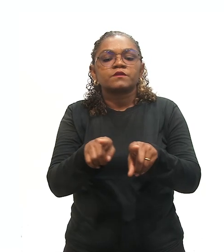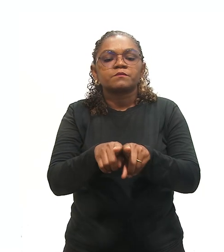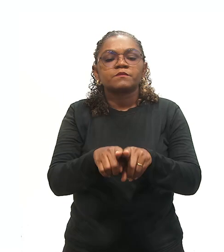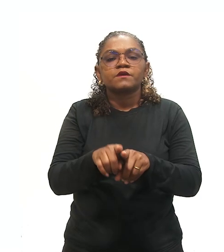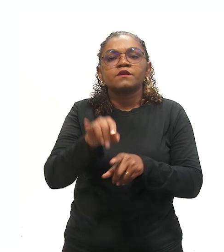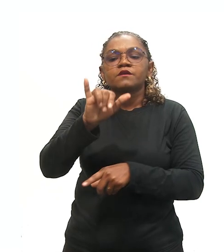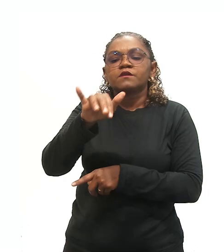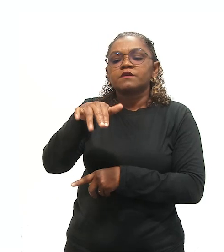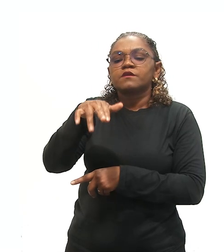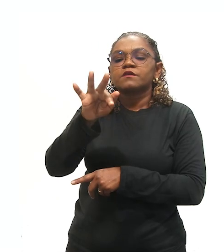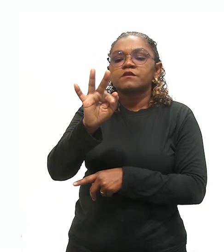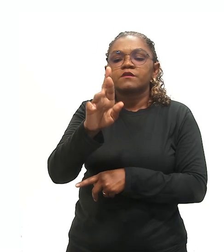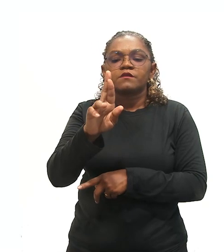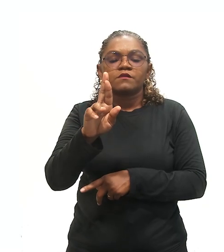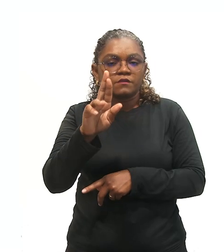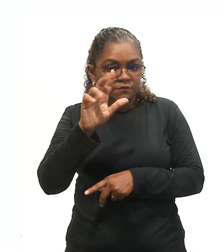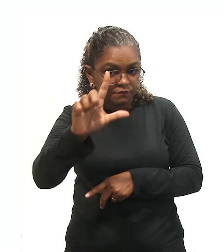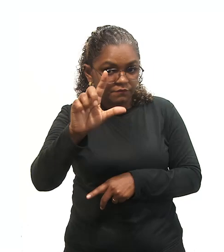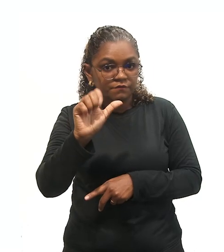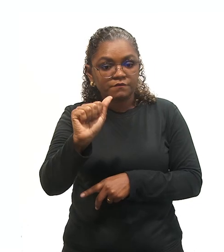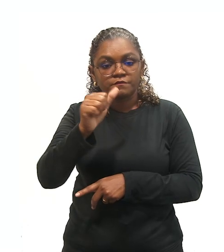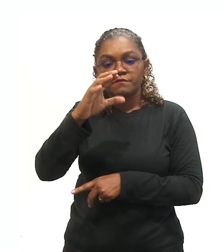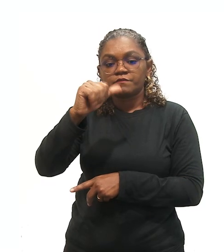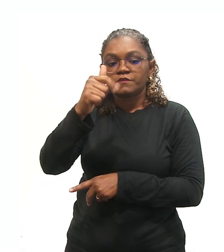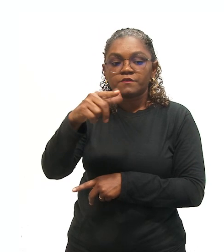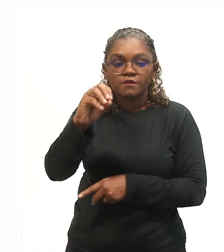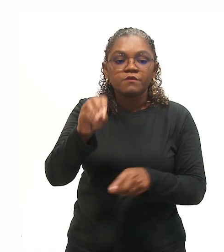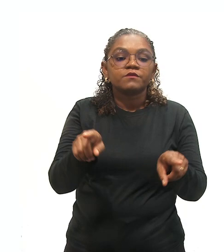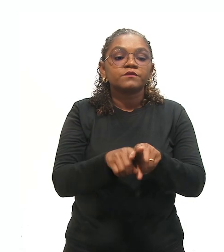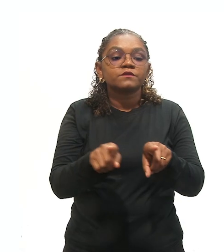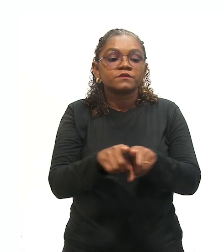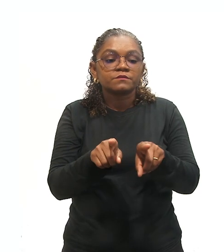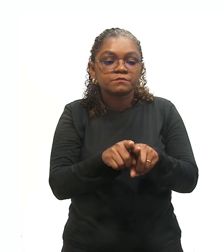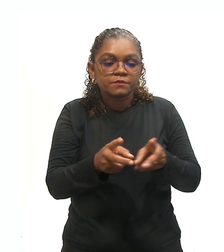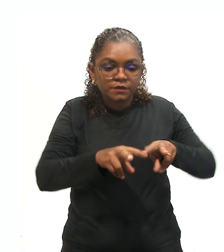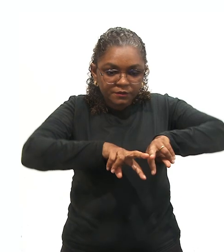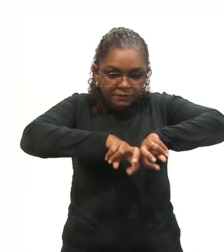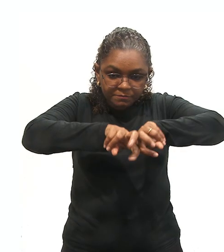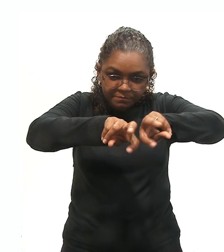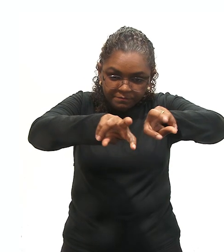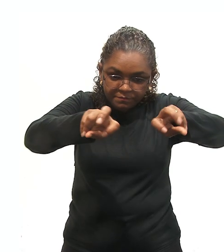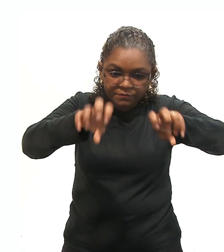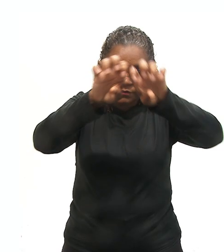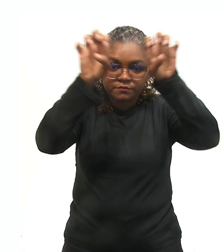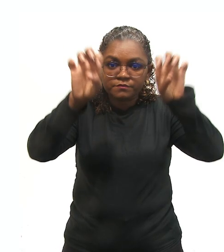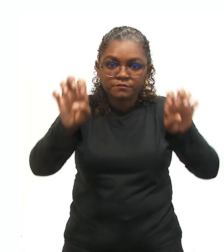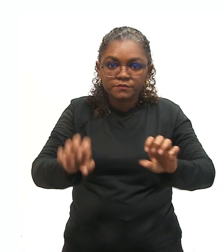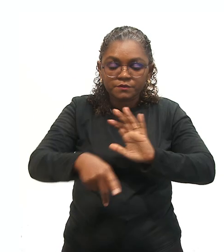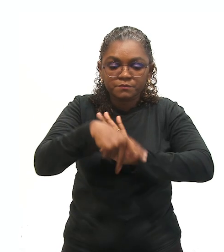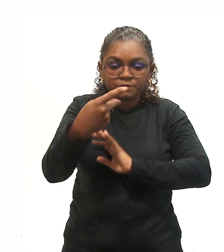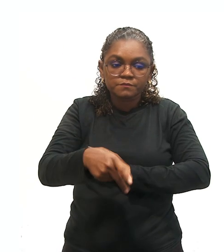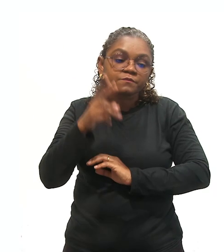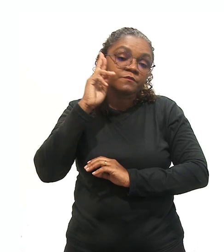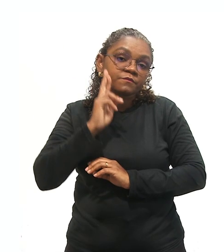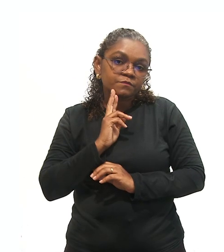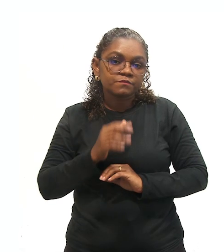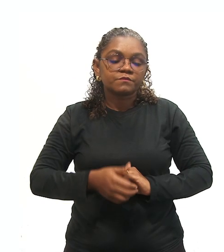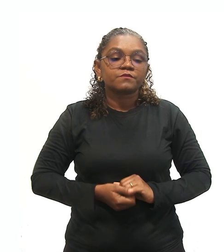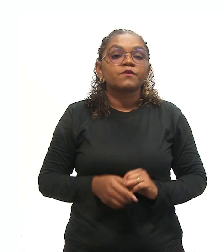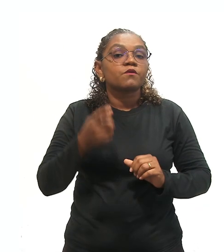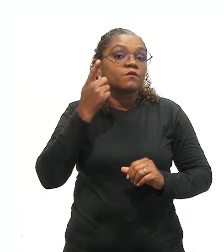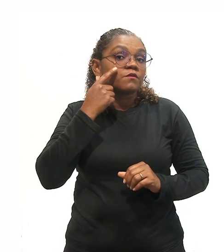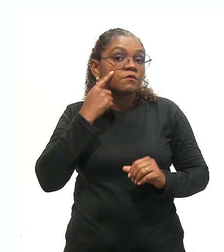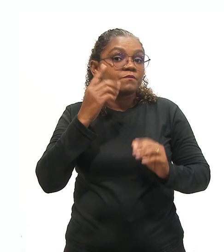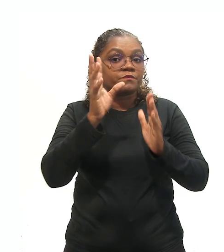suas principais atividades econômicas. Os conteúdos estão divididos assim. Na aula 1, vamos estudar conceitos fundamentais